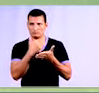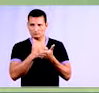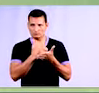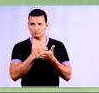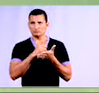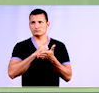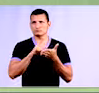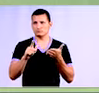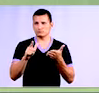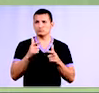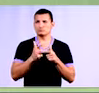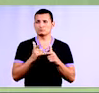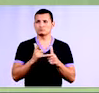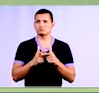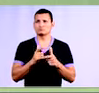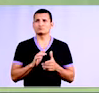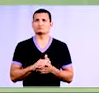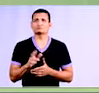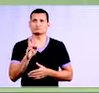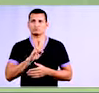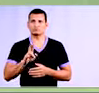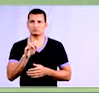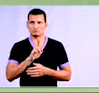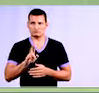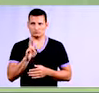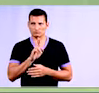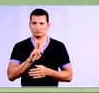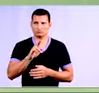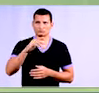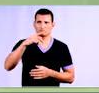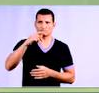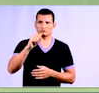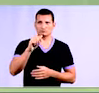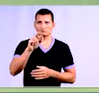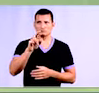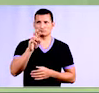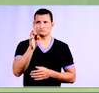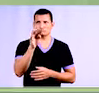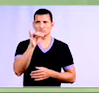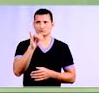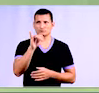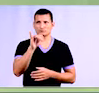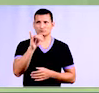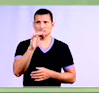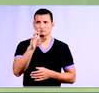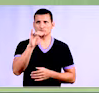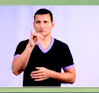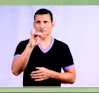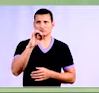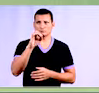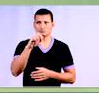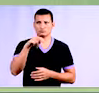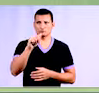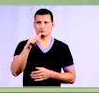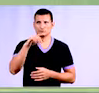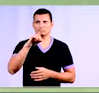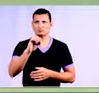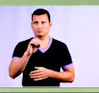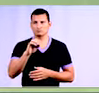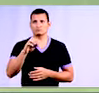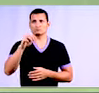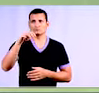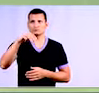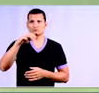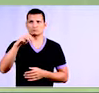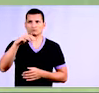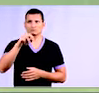porque estamos utilizando a técnica de particionamento da memória. Muito interessante observar